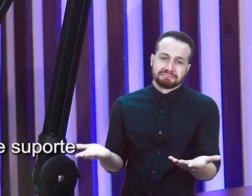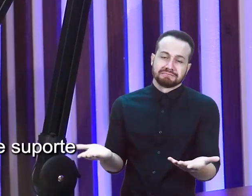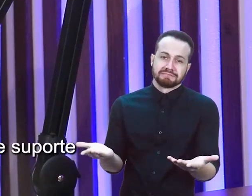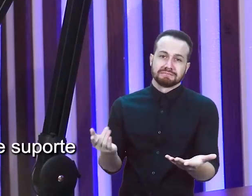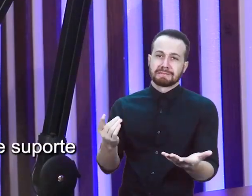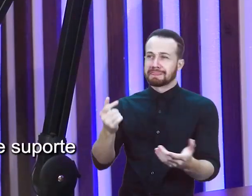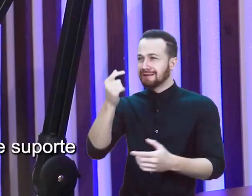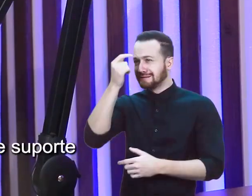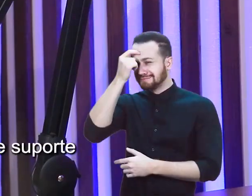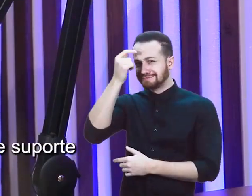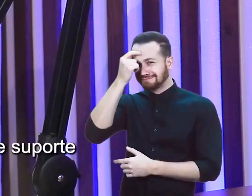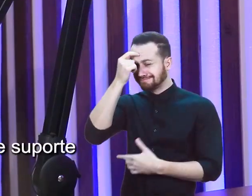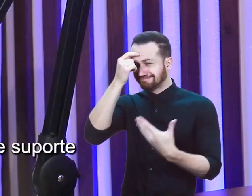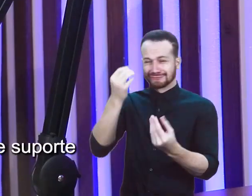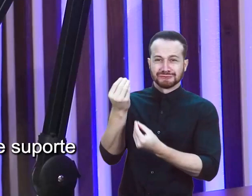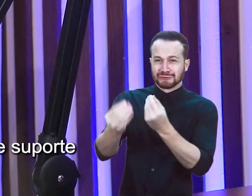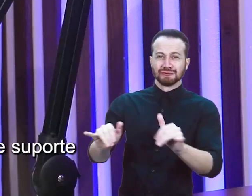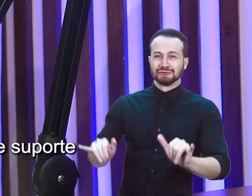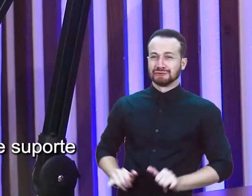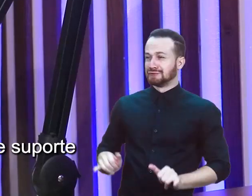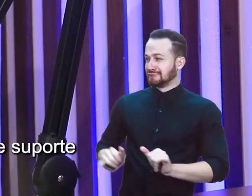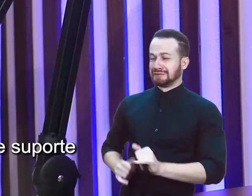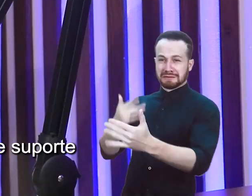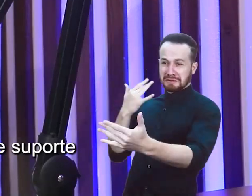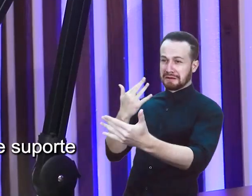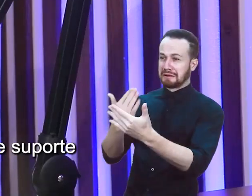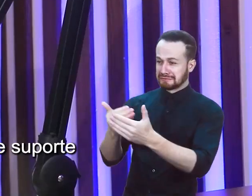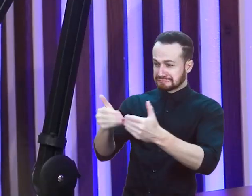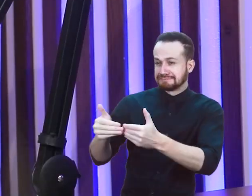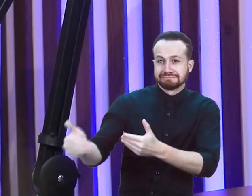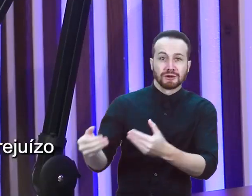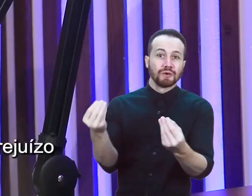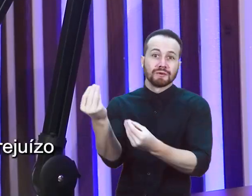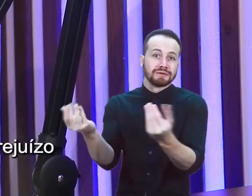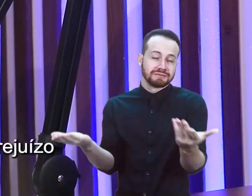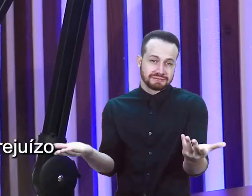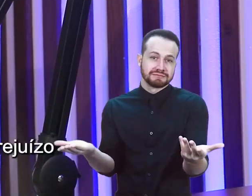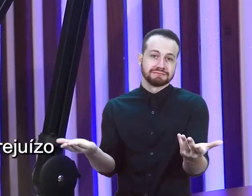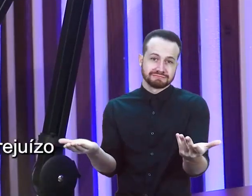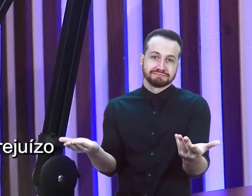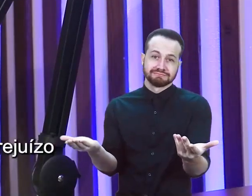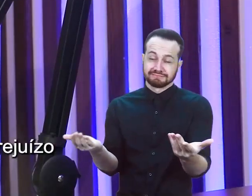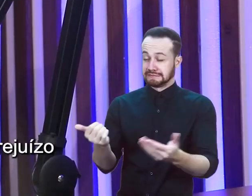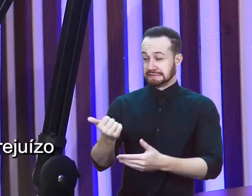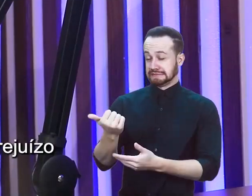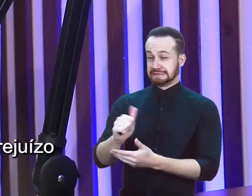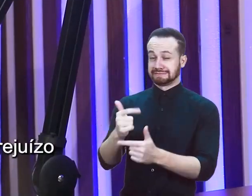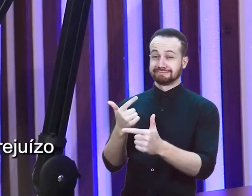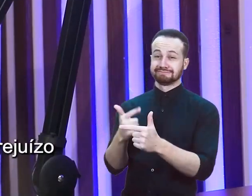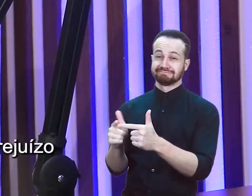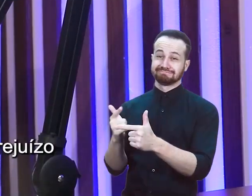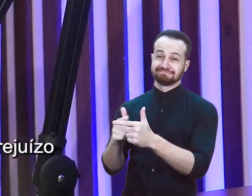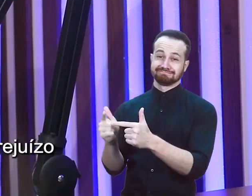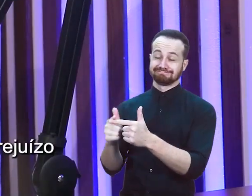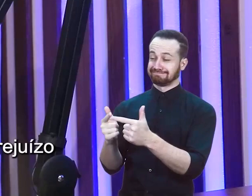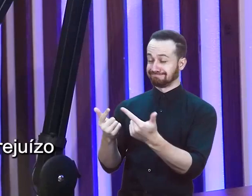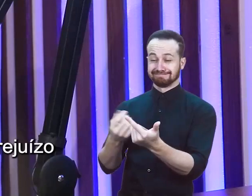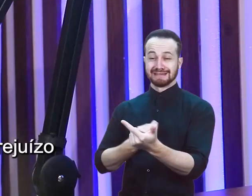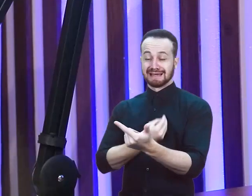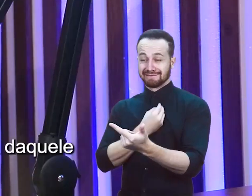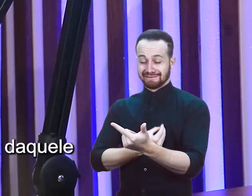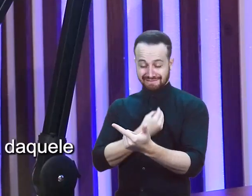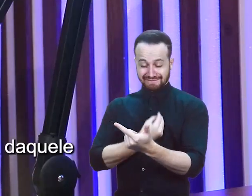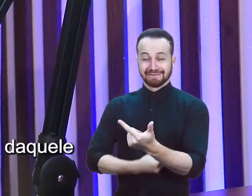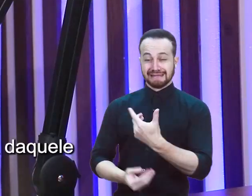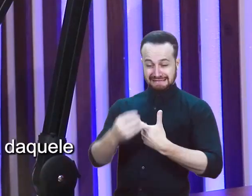não tem psique que suporte uma dor dessa tanto. Então esse é o primeiro grande prejuízo. É contra a